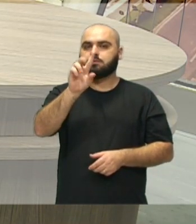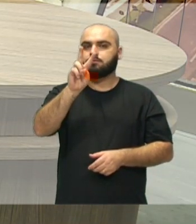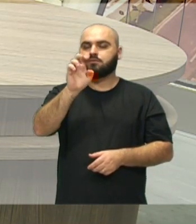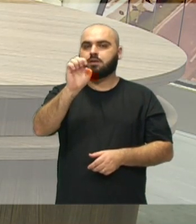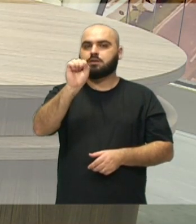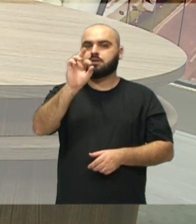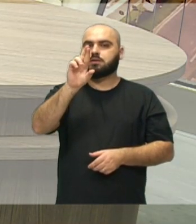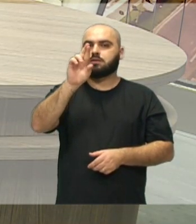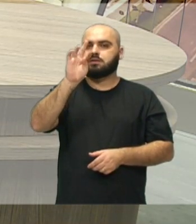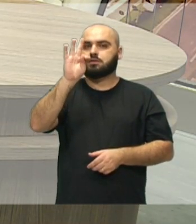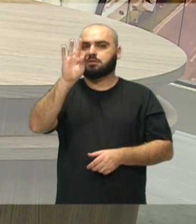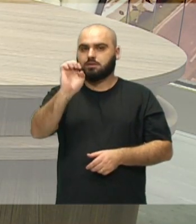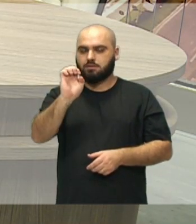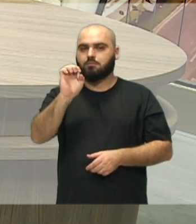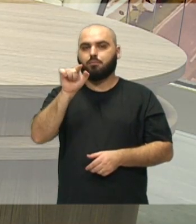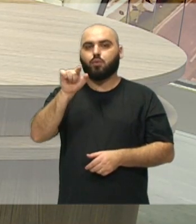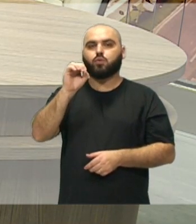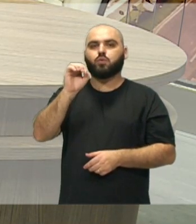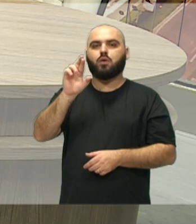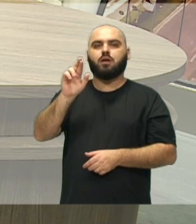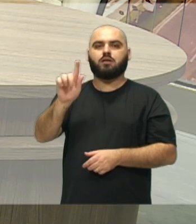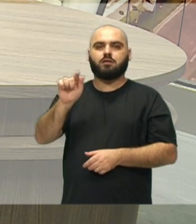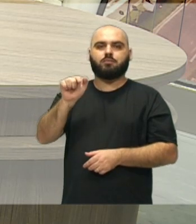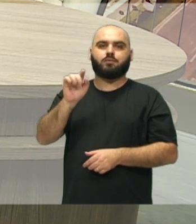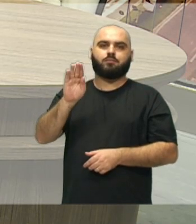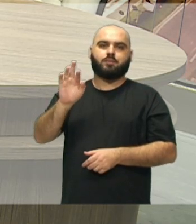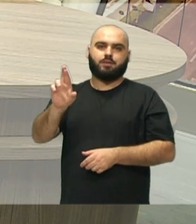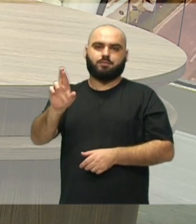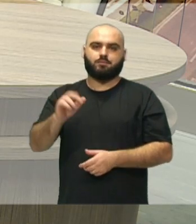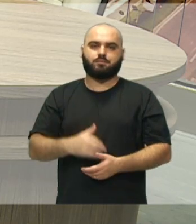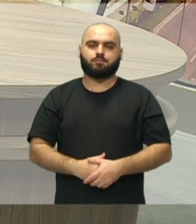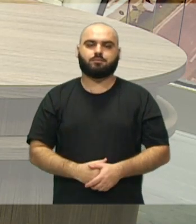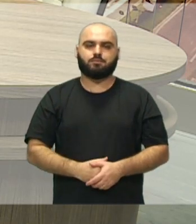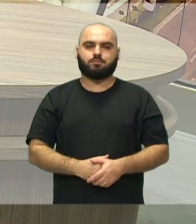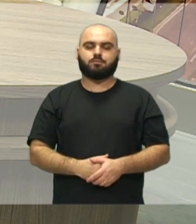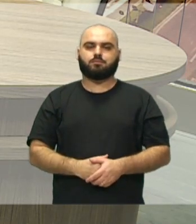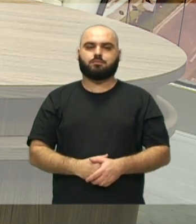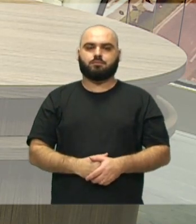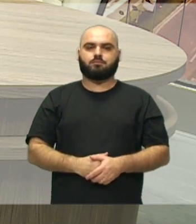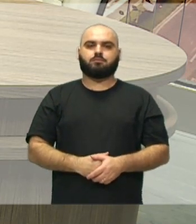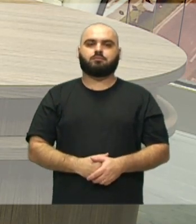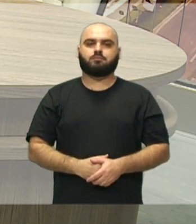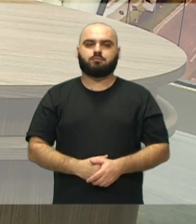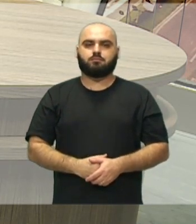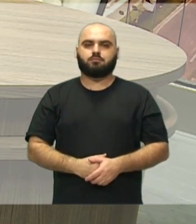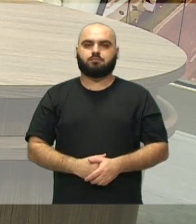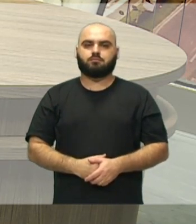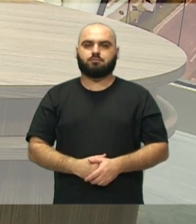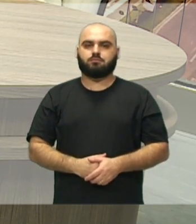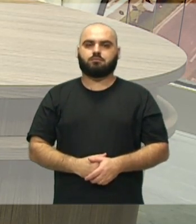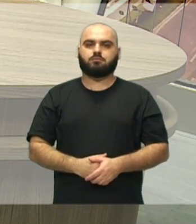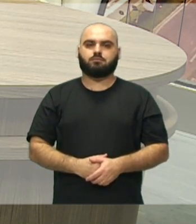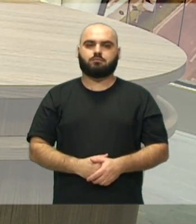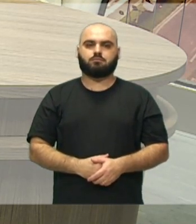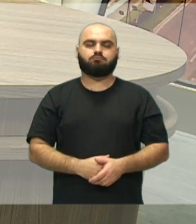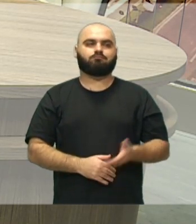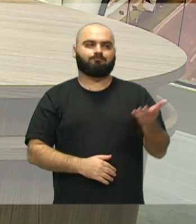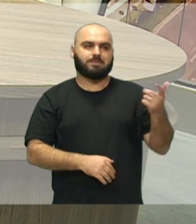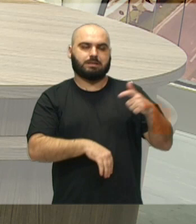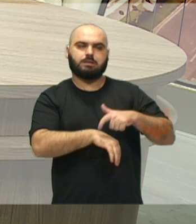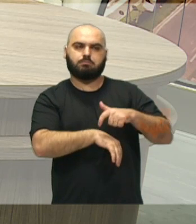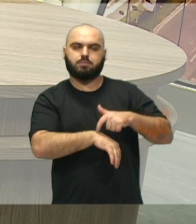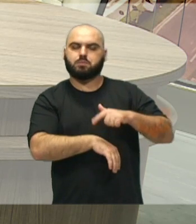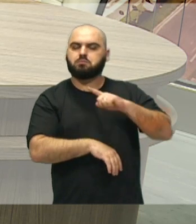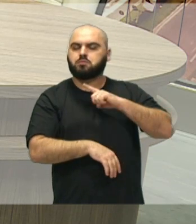www.espacosilvestre.org.br. É espaço sem o cedilha. Sem o cedilha, é isso. Então, Lígia, assim, a gente tem um tempinho ainda, eu